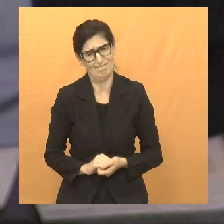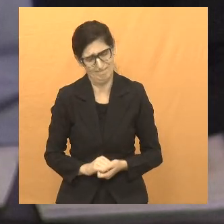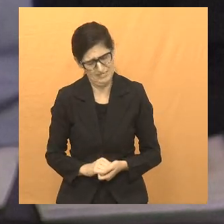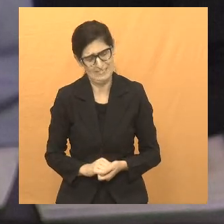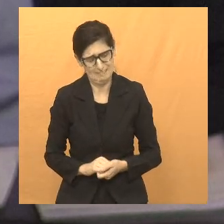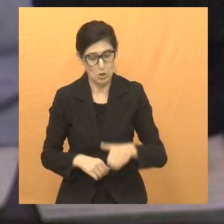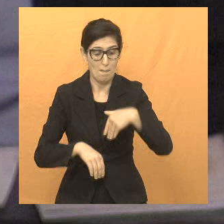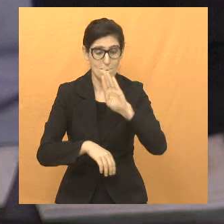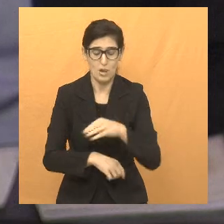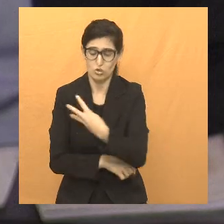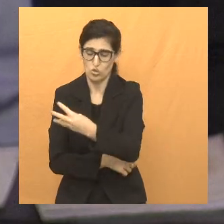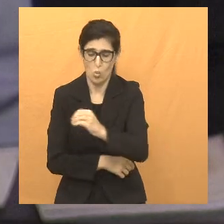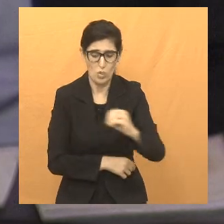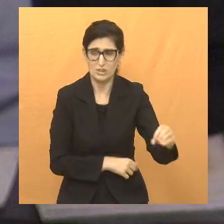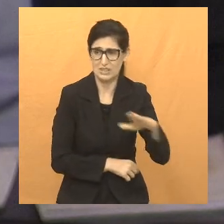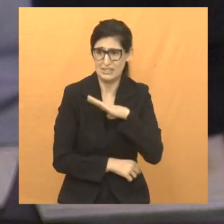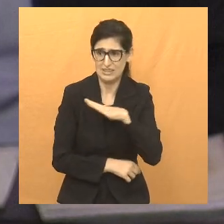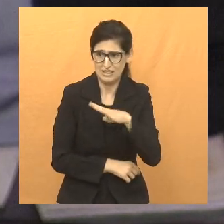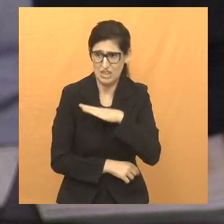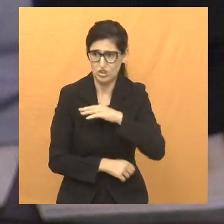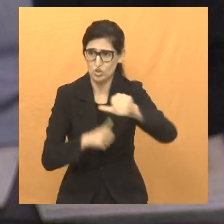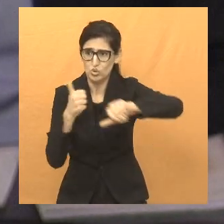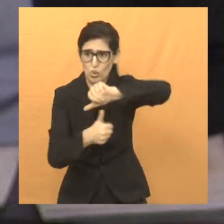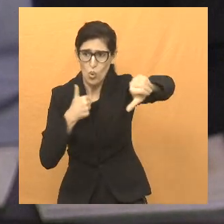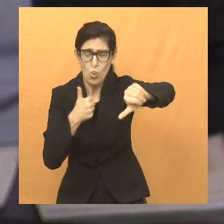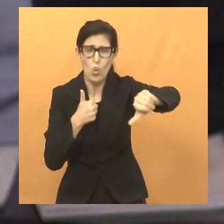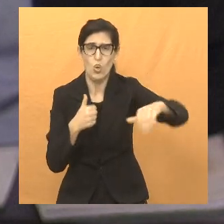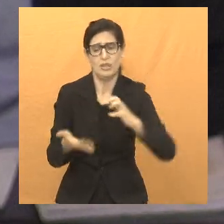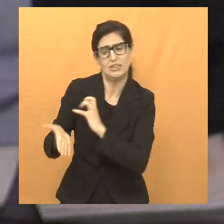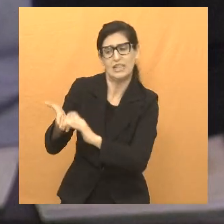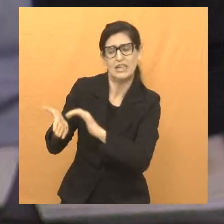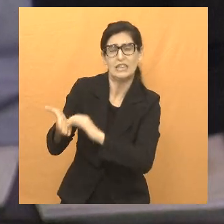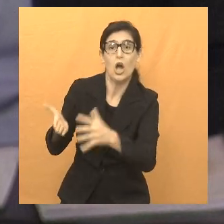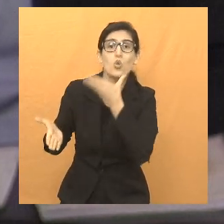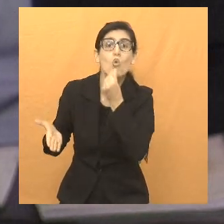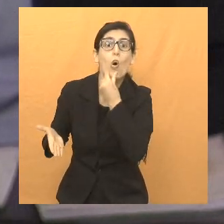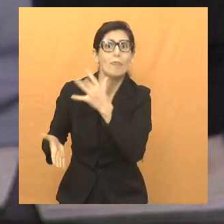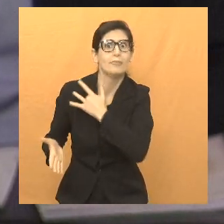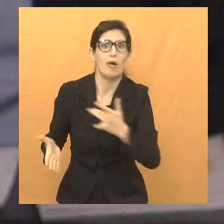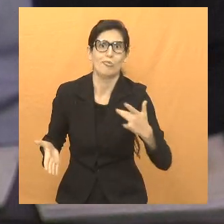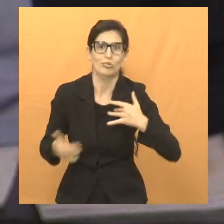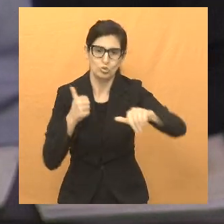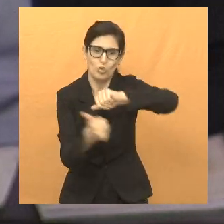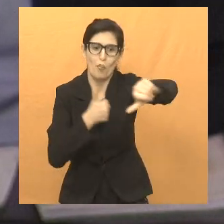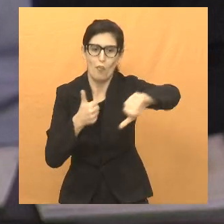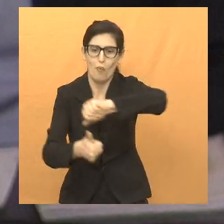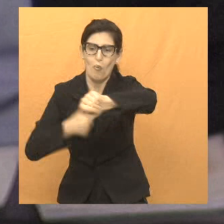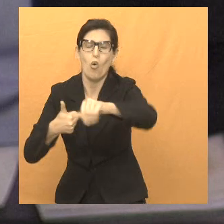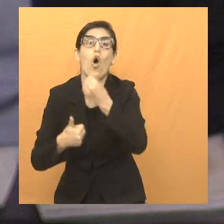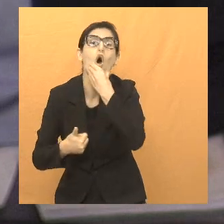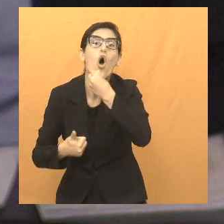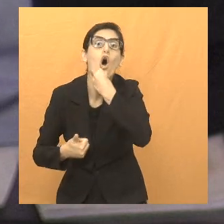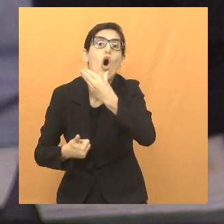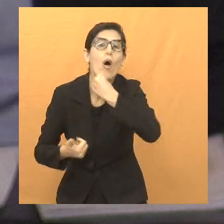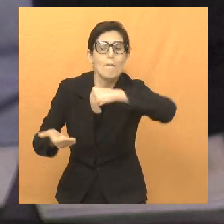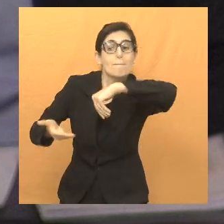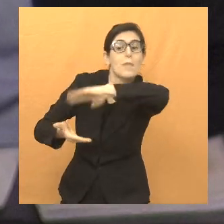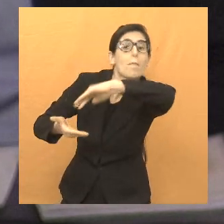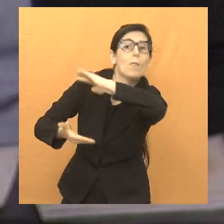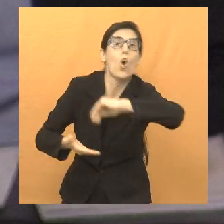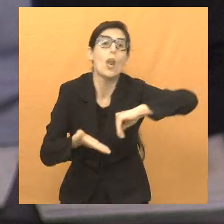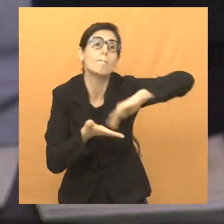de 400 municípios já trocaram mais de 2 vezes o secretário de saúde, pela dificuldade que é você